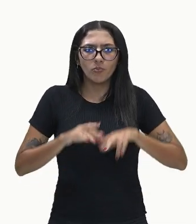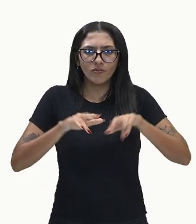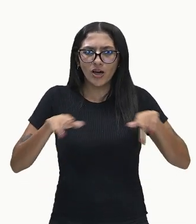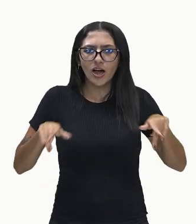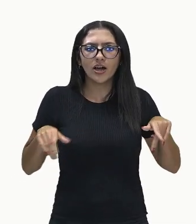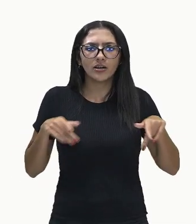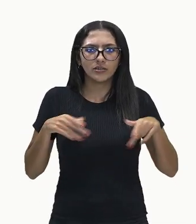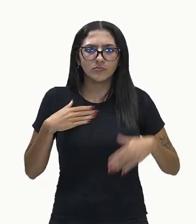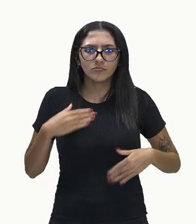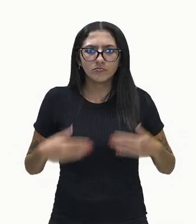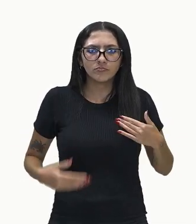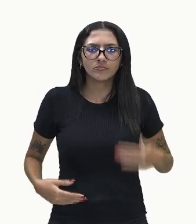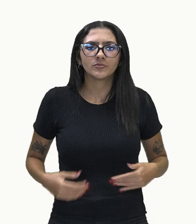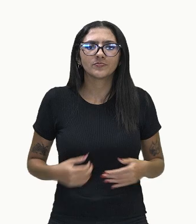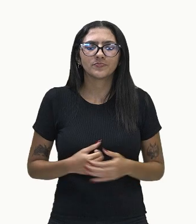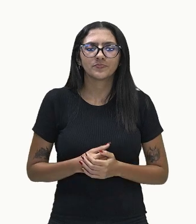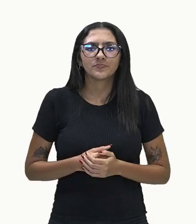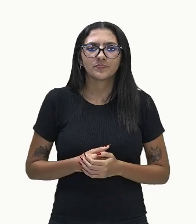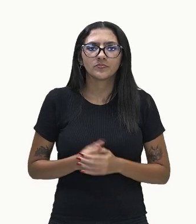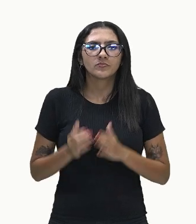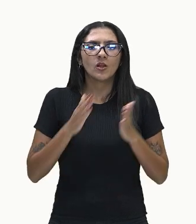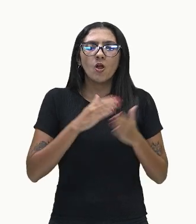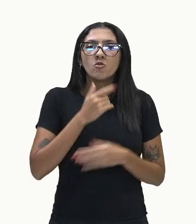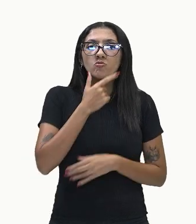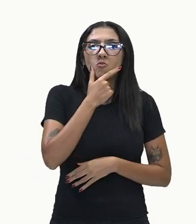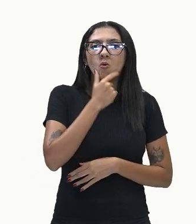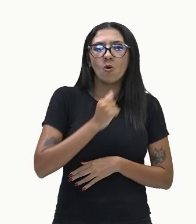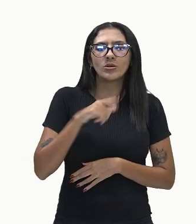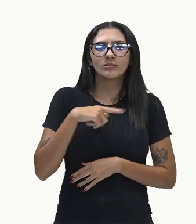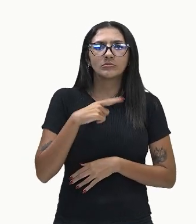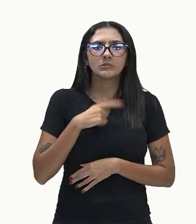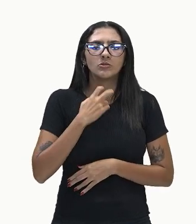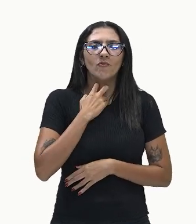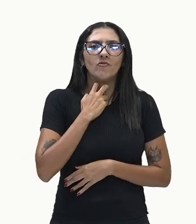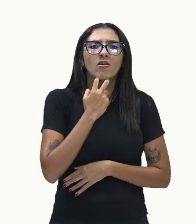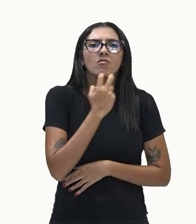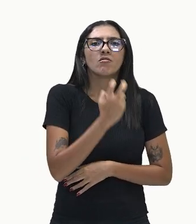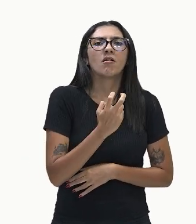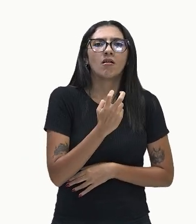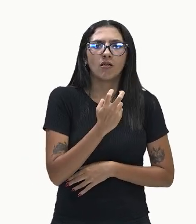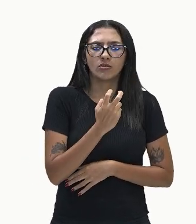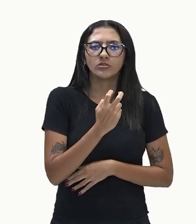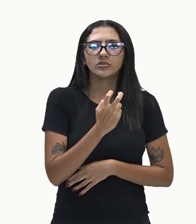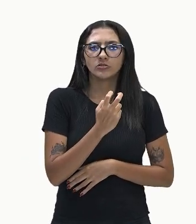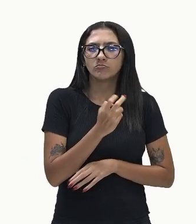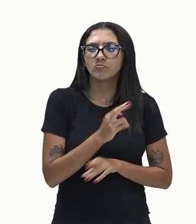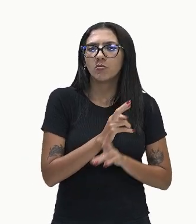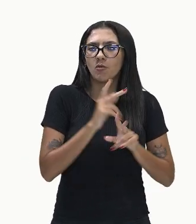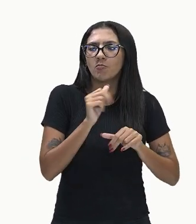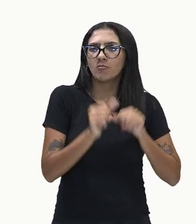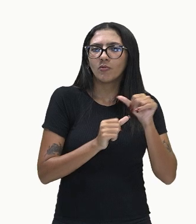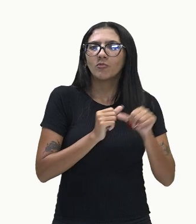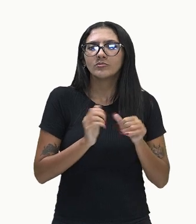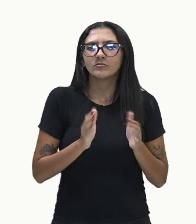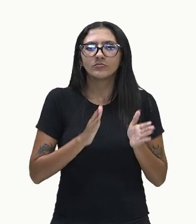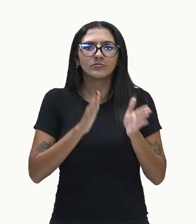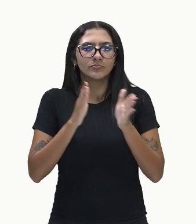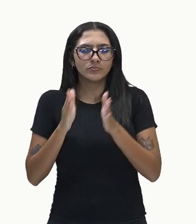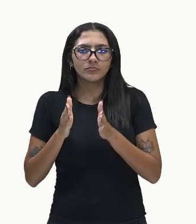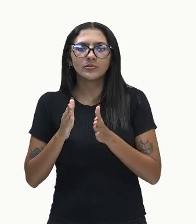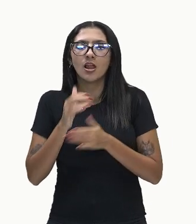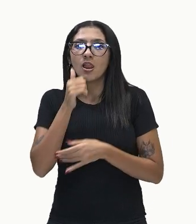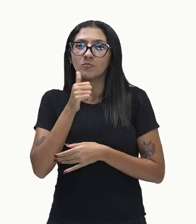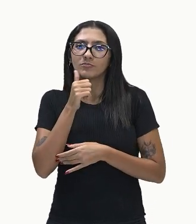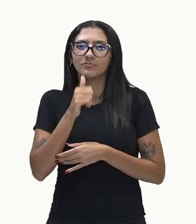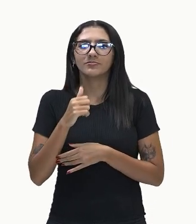axilares. Nos meninos, uma mudança na voz. Nas meninas, o crescimento